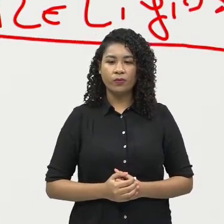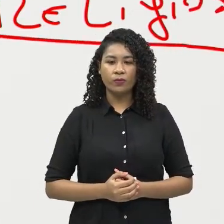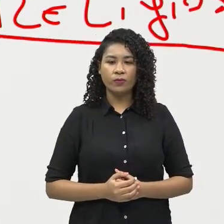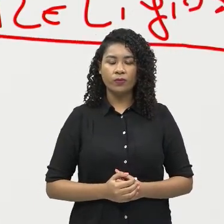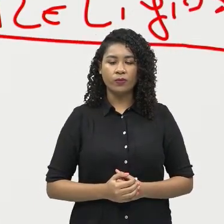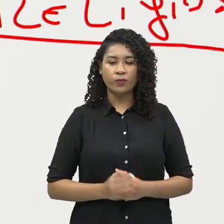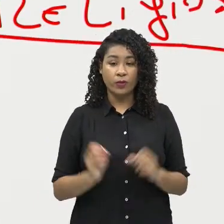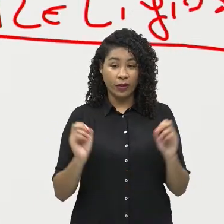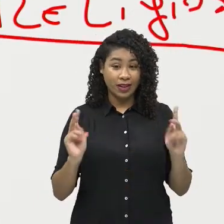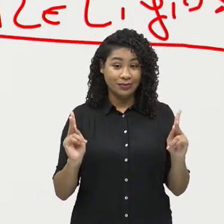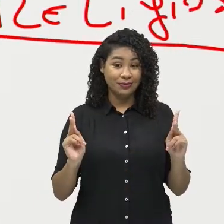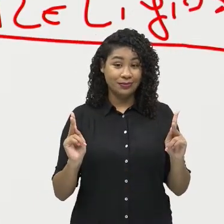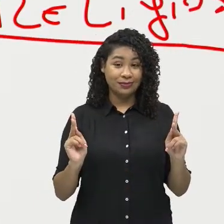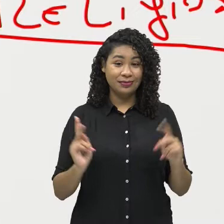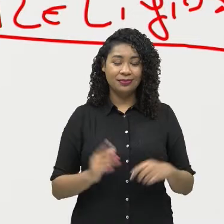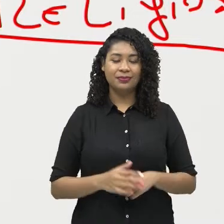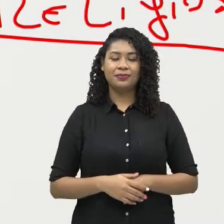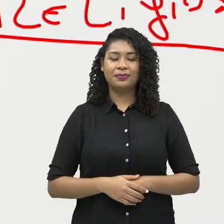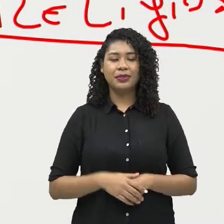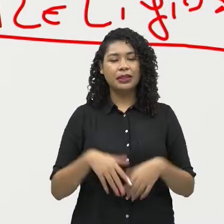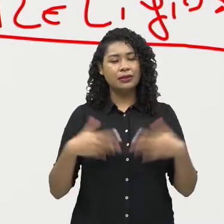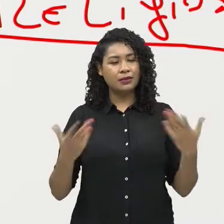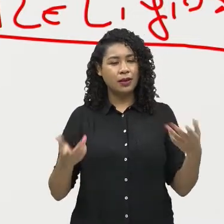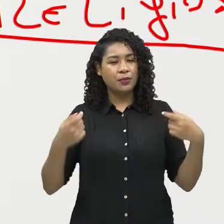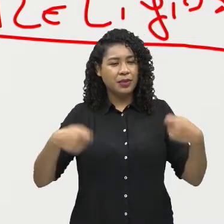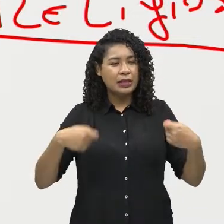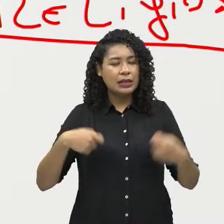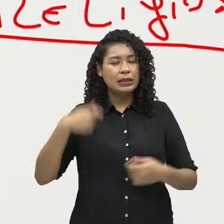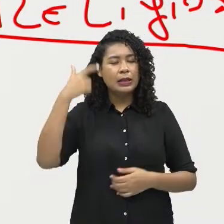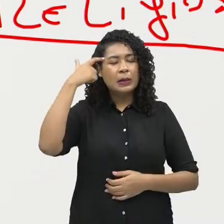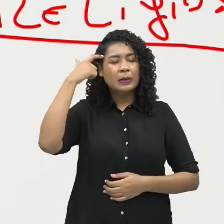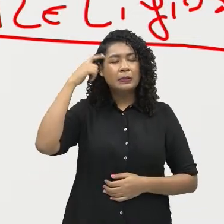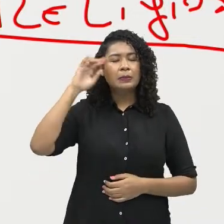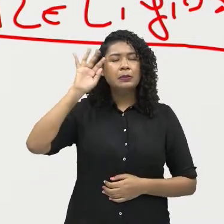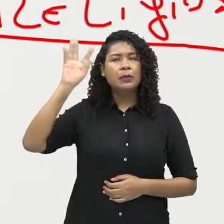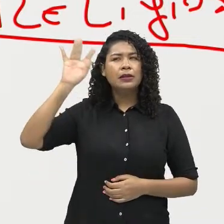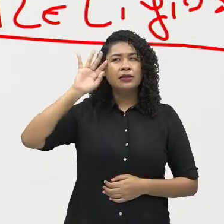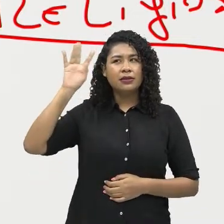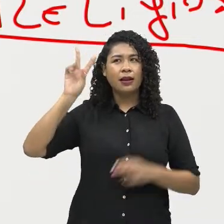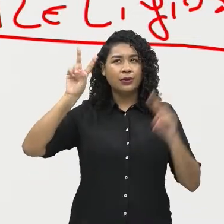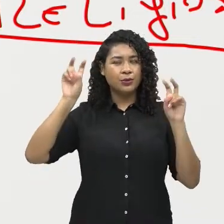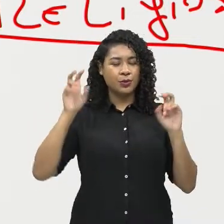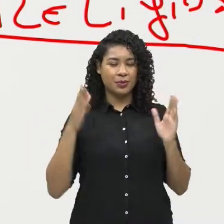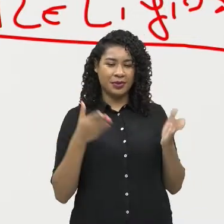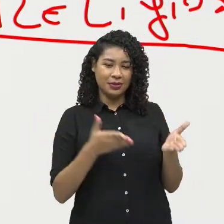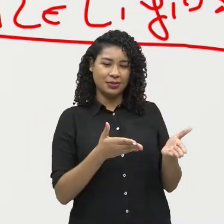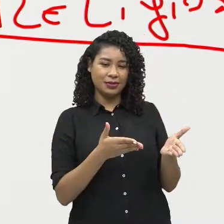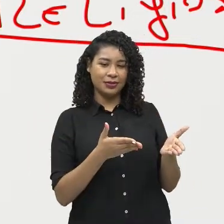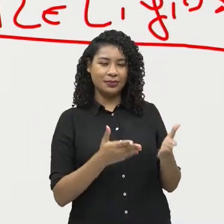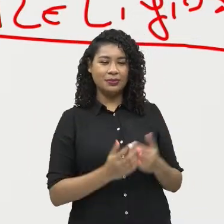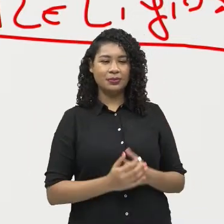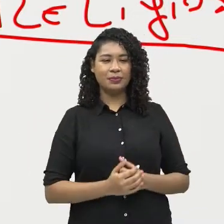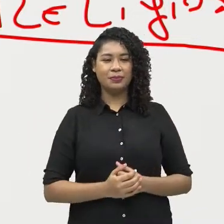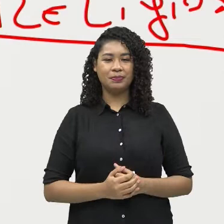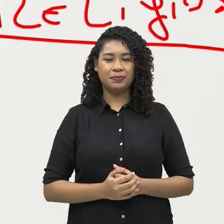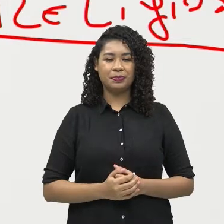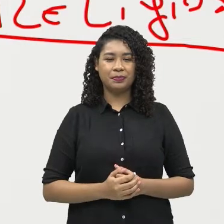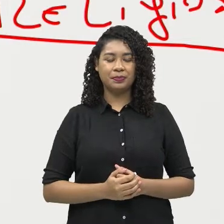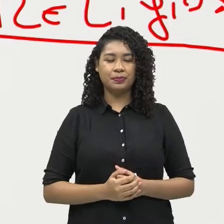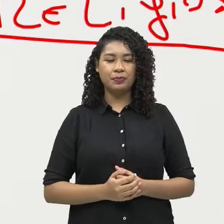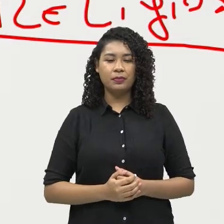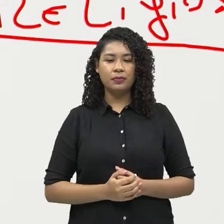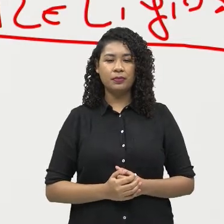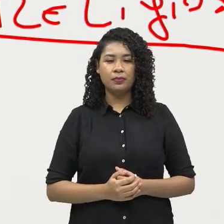Ok? Então a gente tem que pensar sempre nessa dimensão. E aí a gente pode